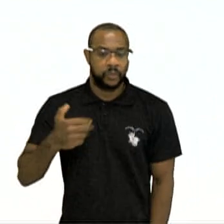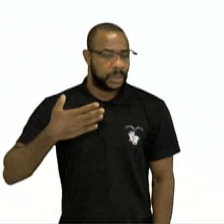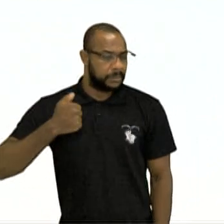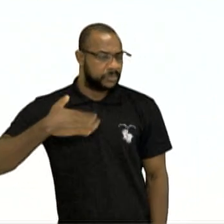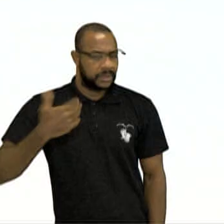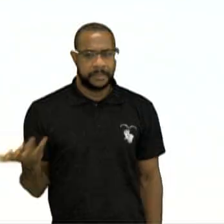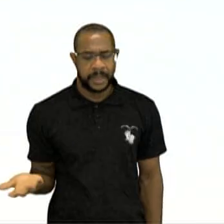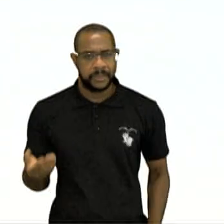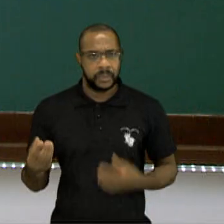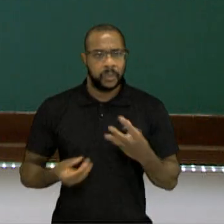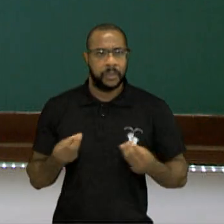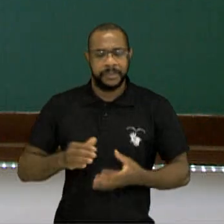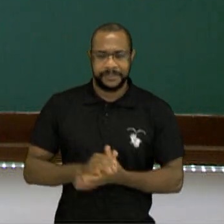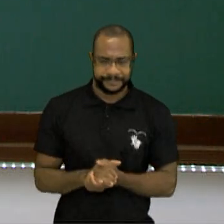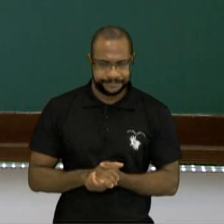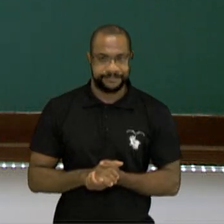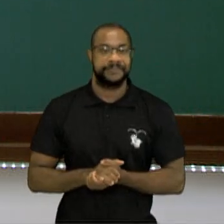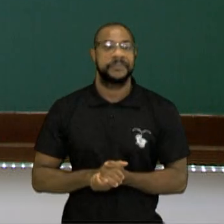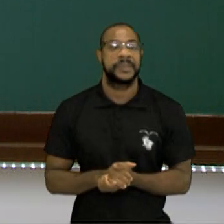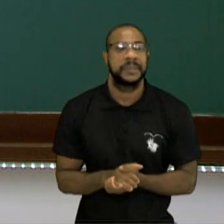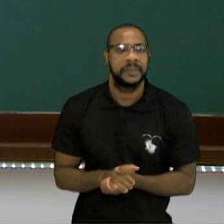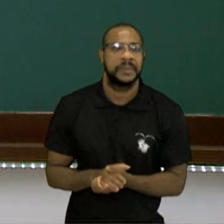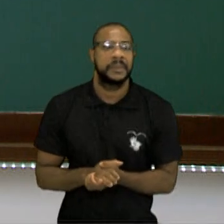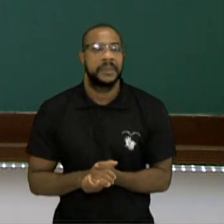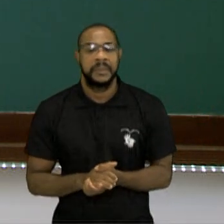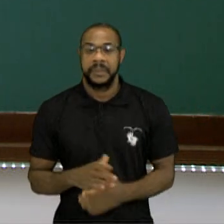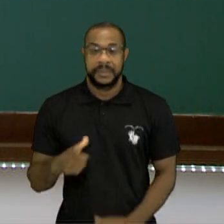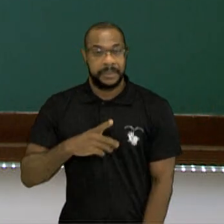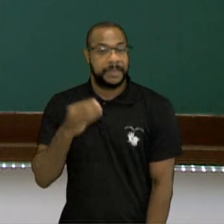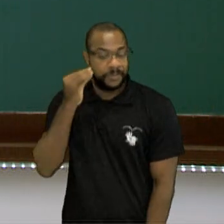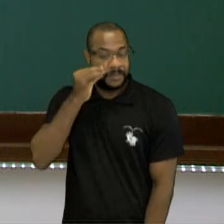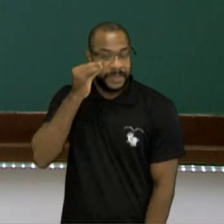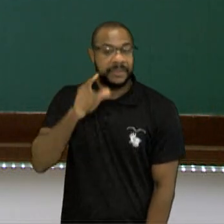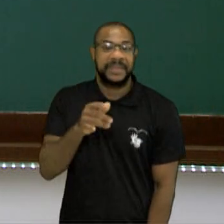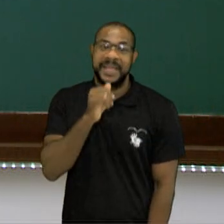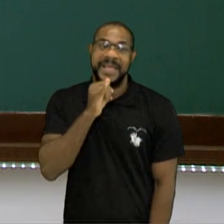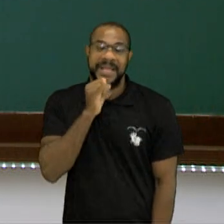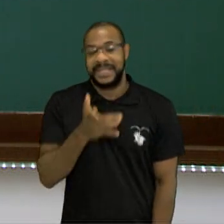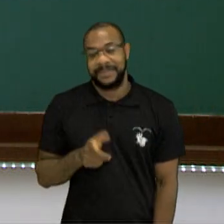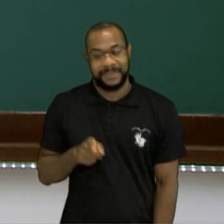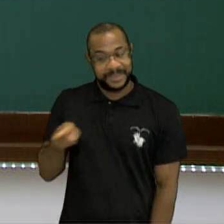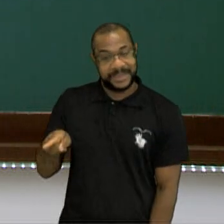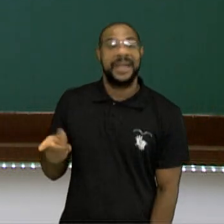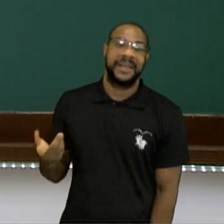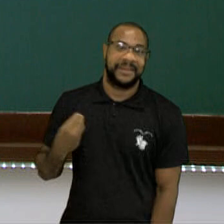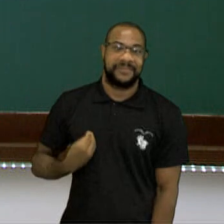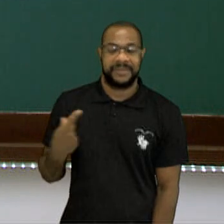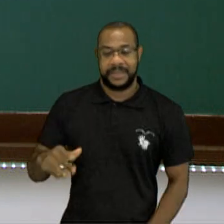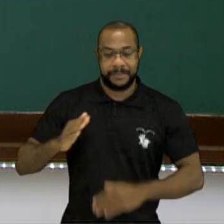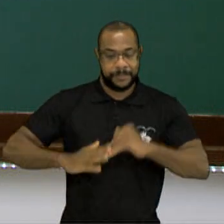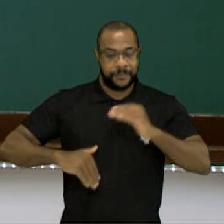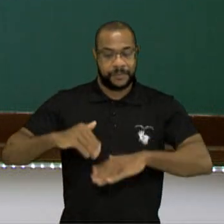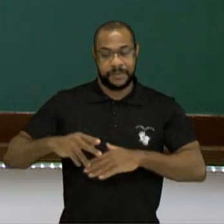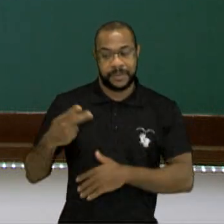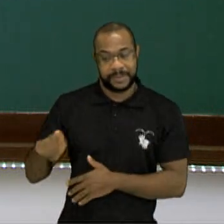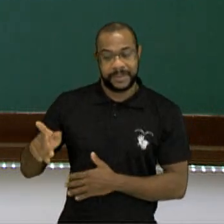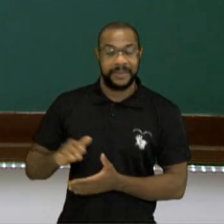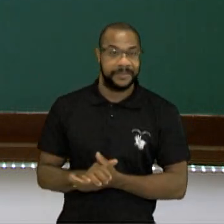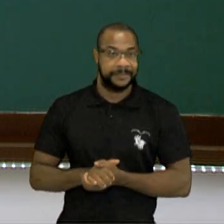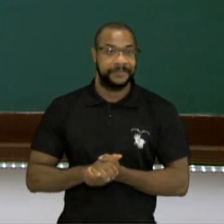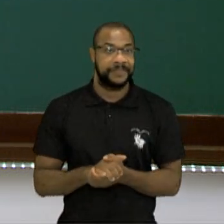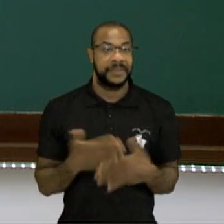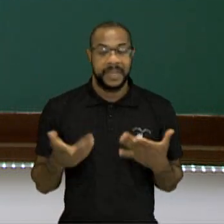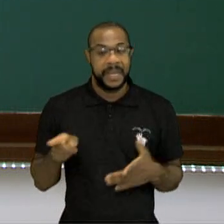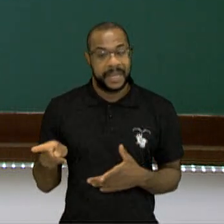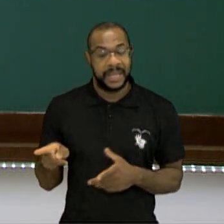recrutada. Veja só. Agora nós temos uma experiência, um exemplo sendo retratado da vida profissional dessa leitora, onde